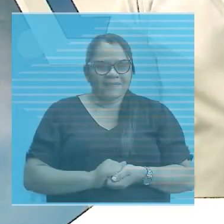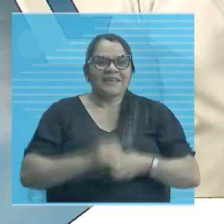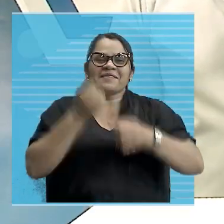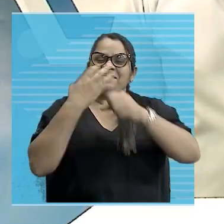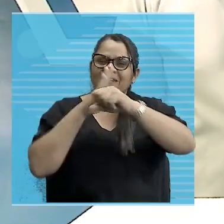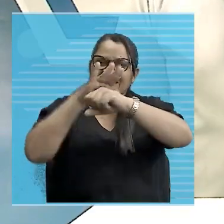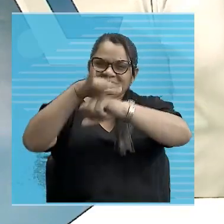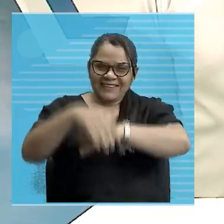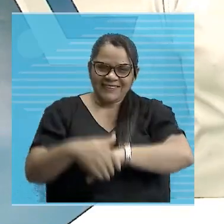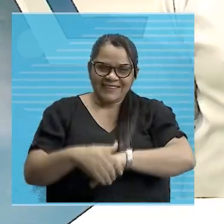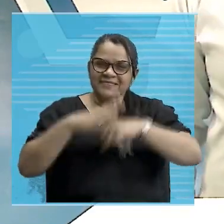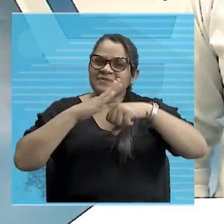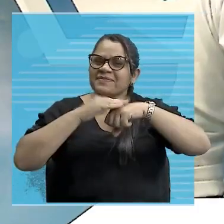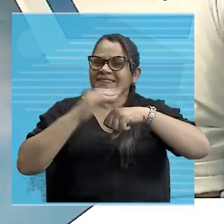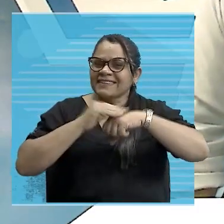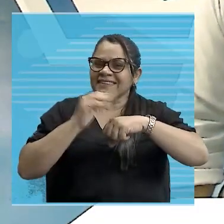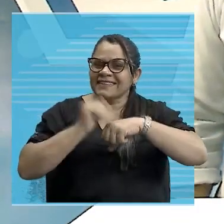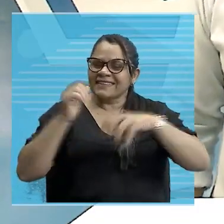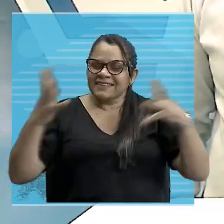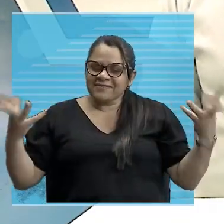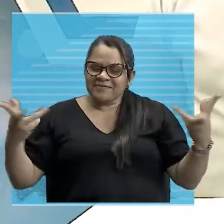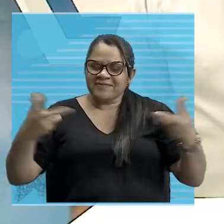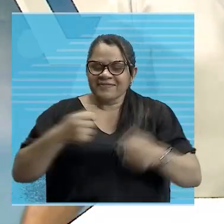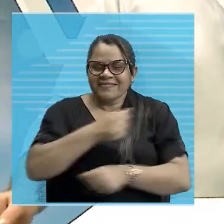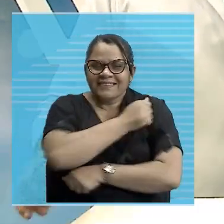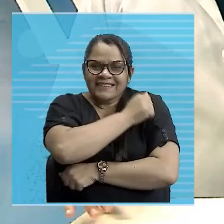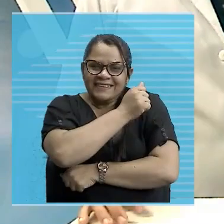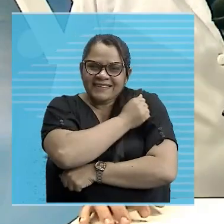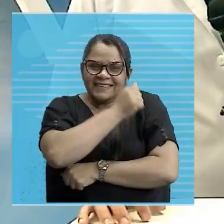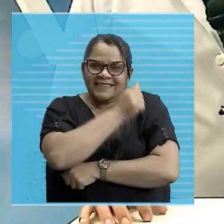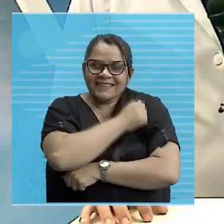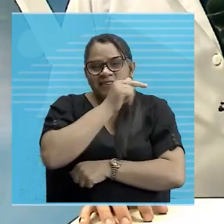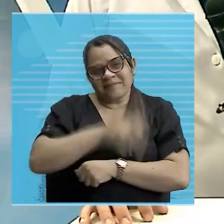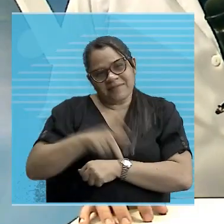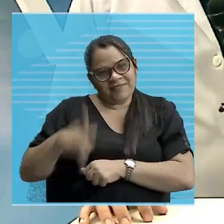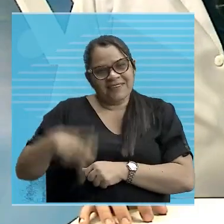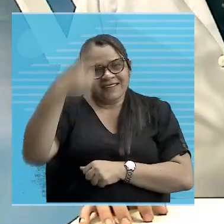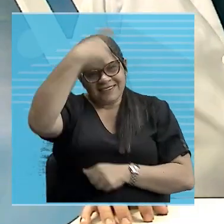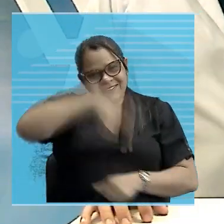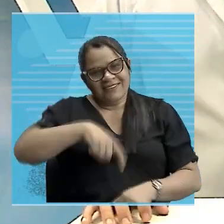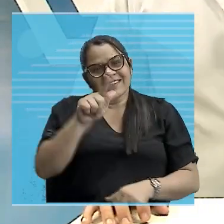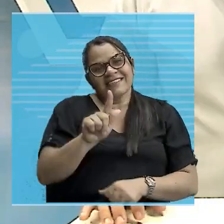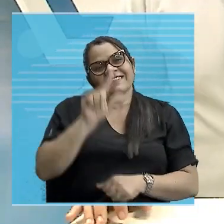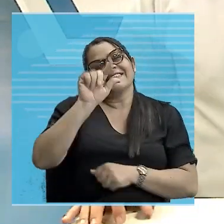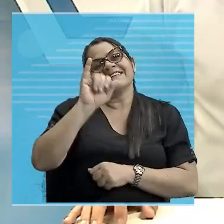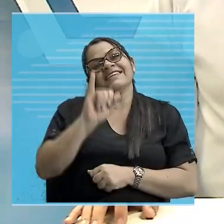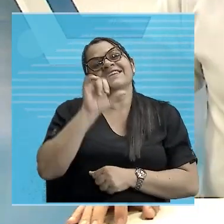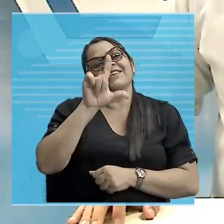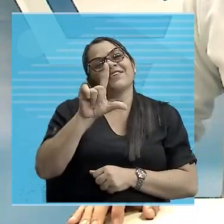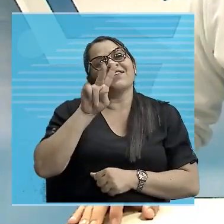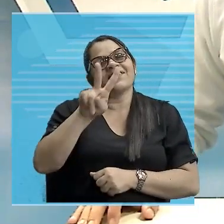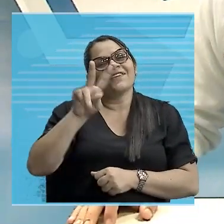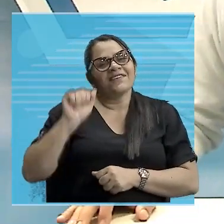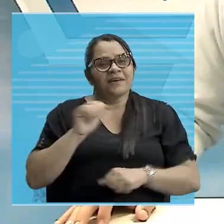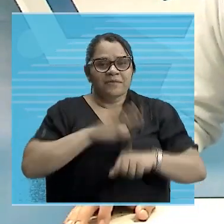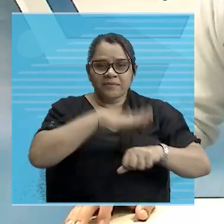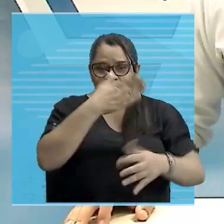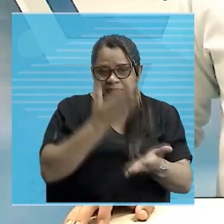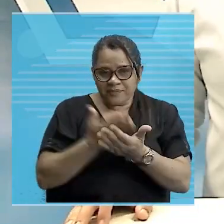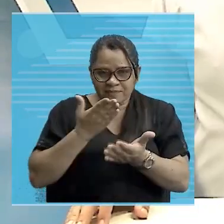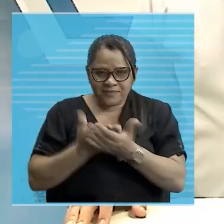Boa noite meus queridos e maravilhosos alunos Professor Giovana área para mais uma aula